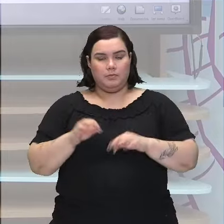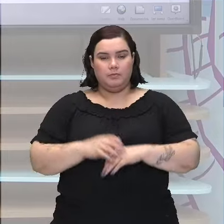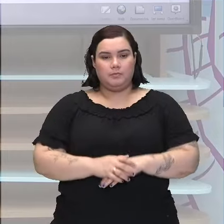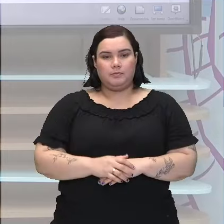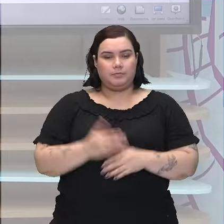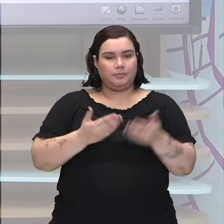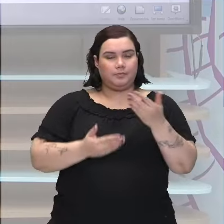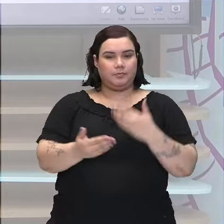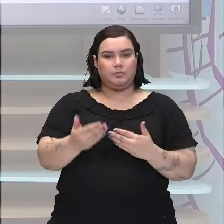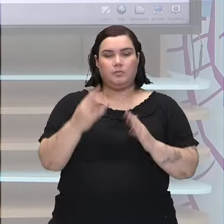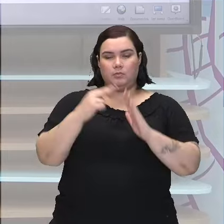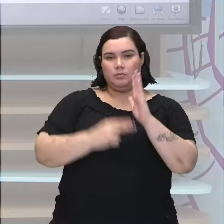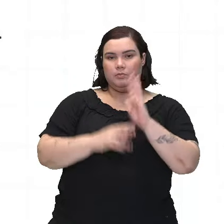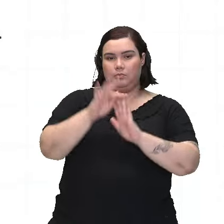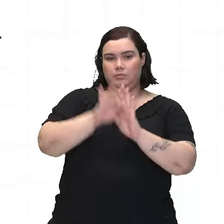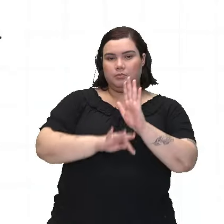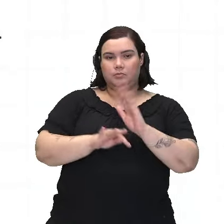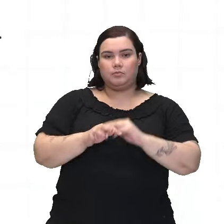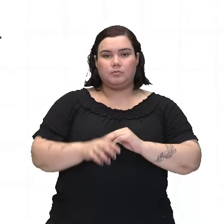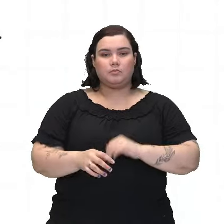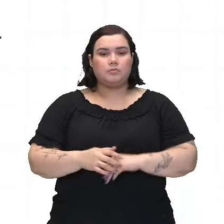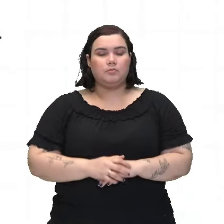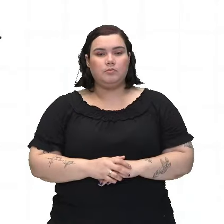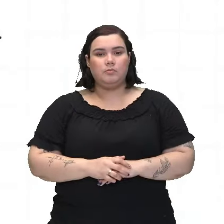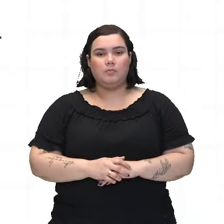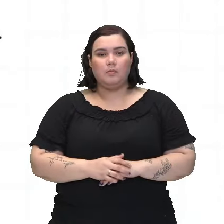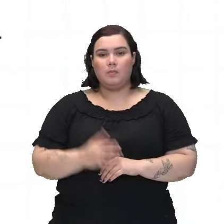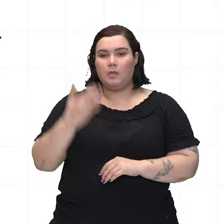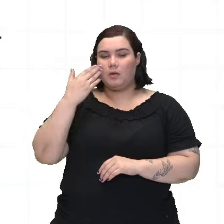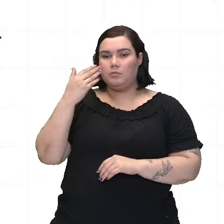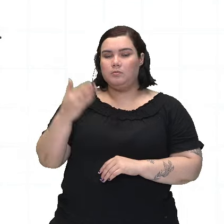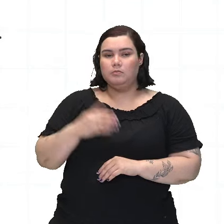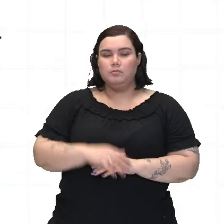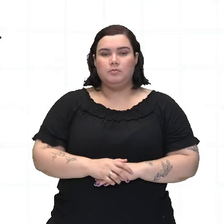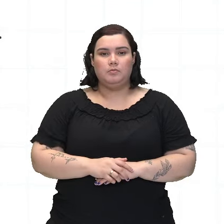continuar vendo o texto. Pois bem,